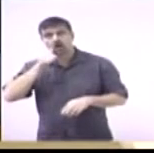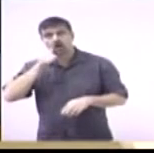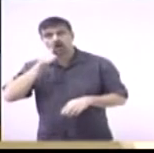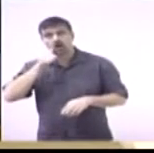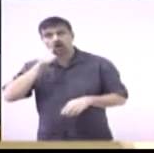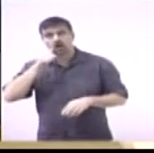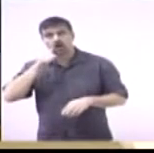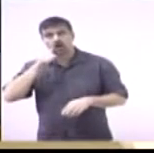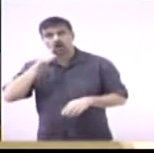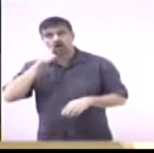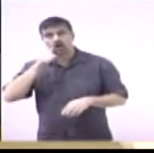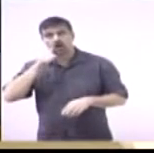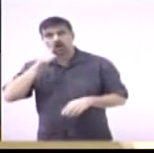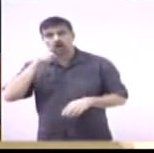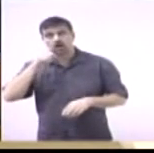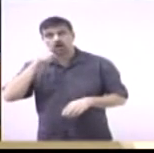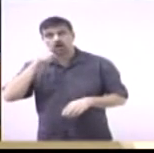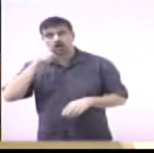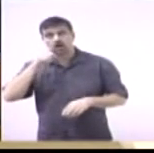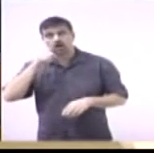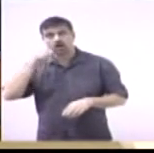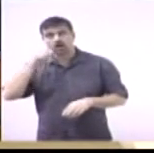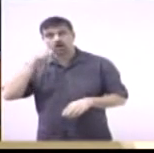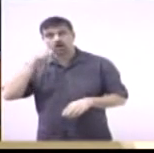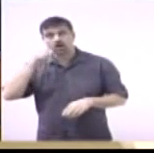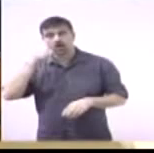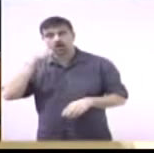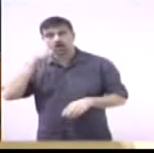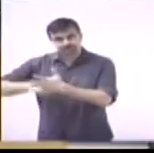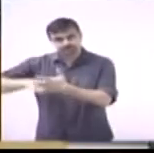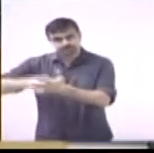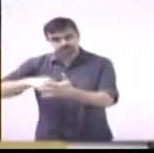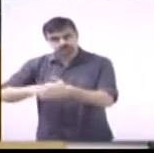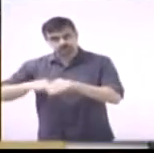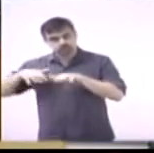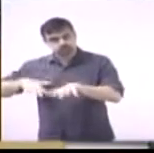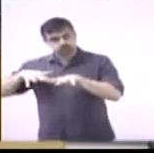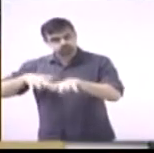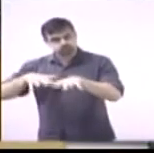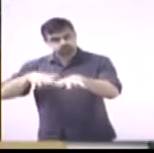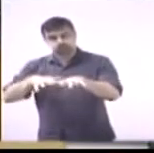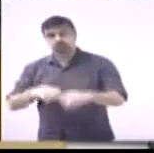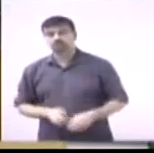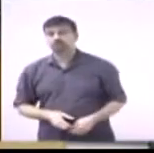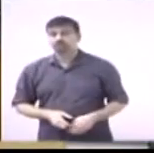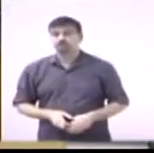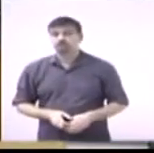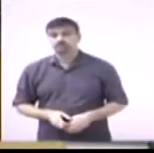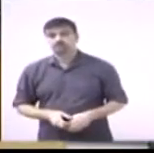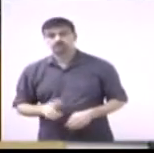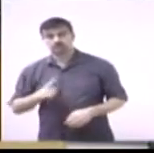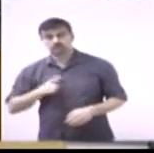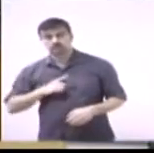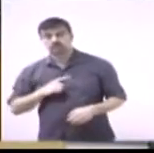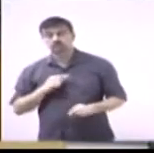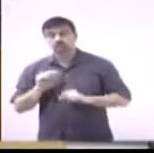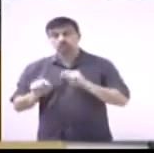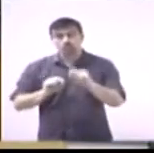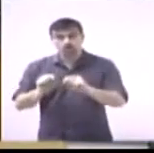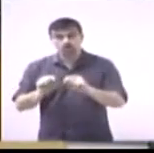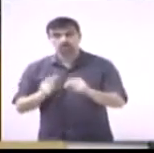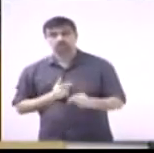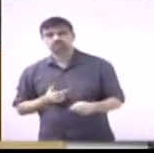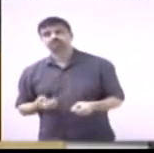tiveram nessa luta aí. Na verdade, uma luta de orientação,